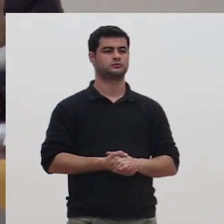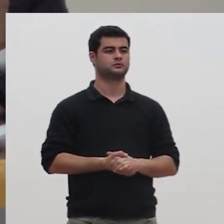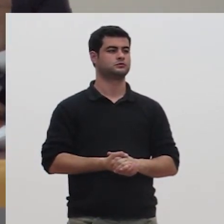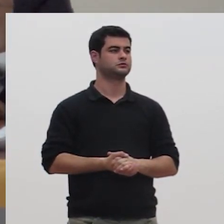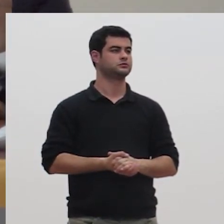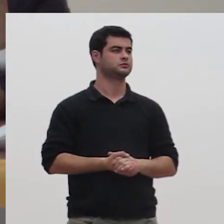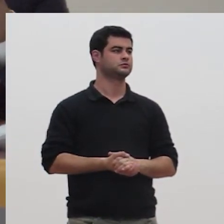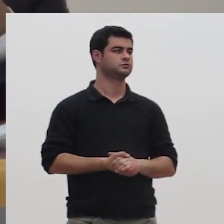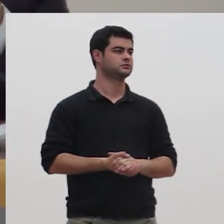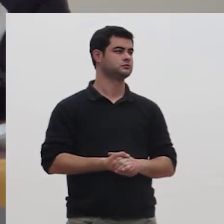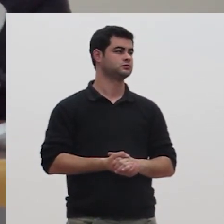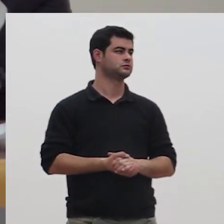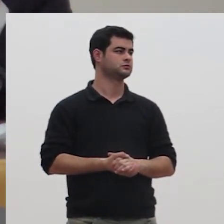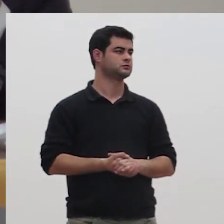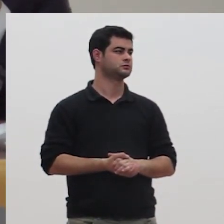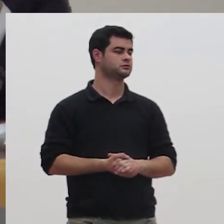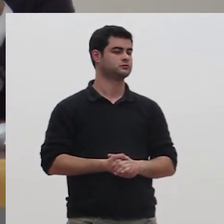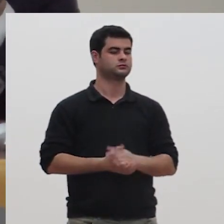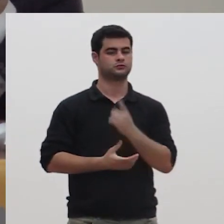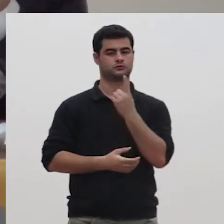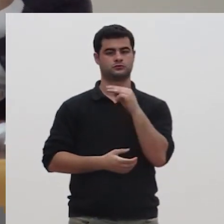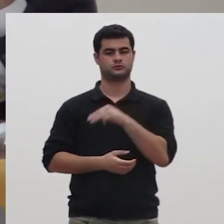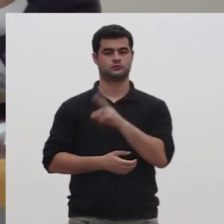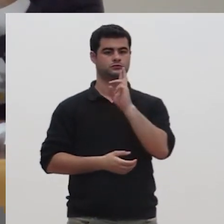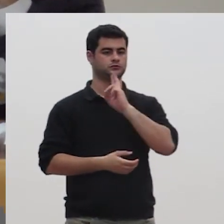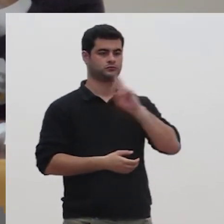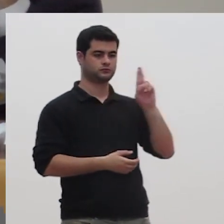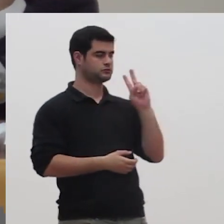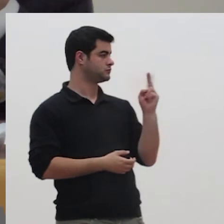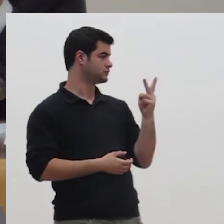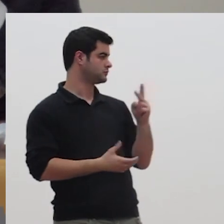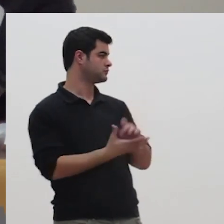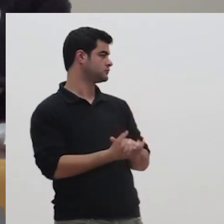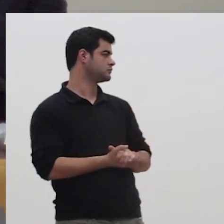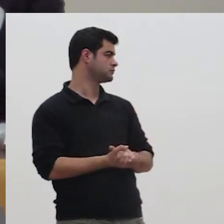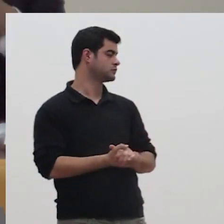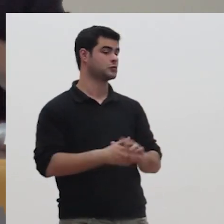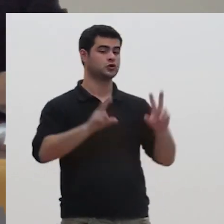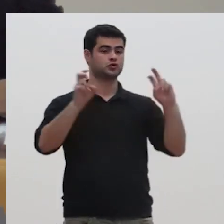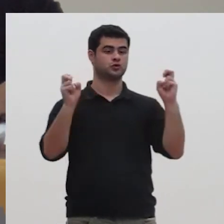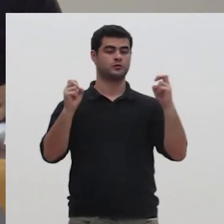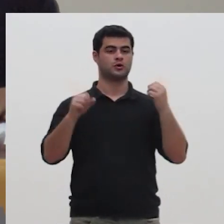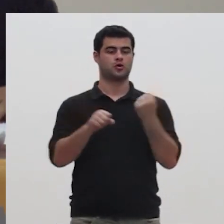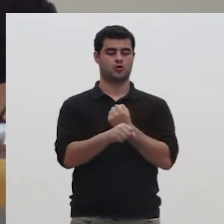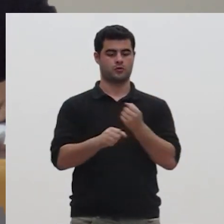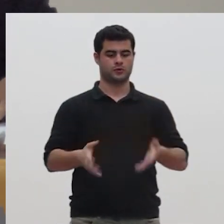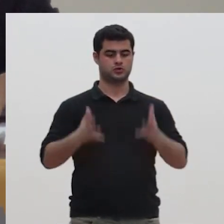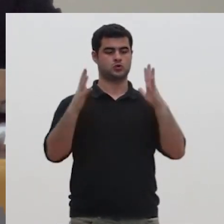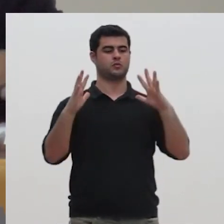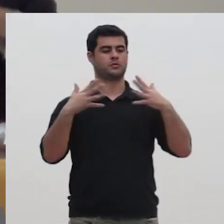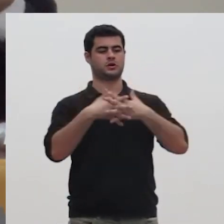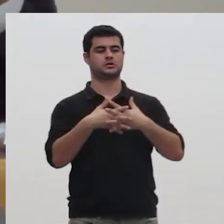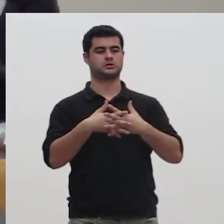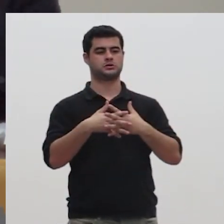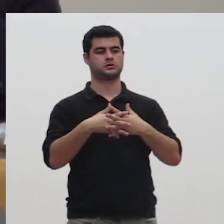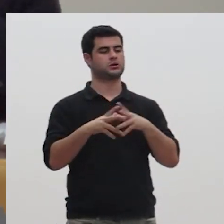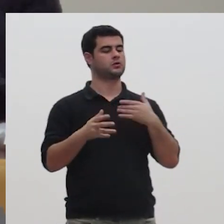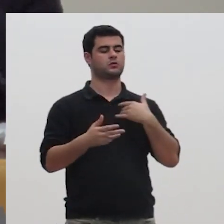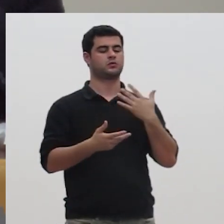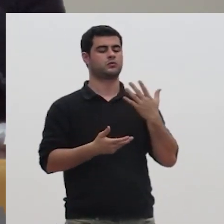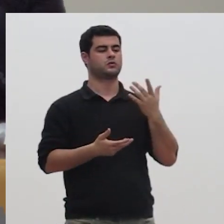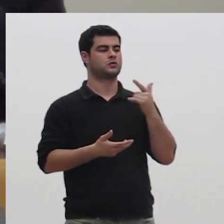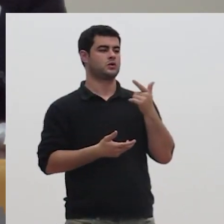Um minuto para a réplica. Bom, a questão das obras mais complexas, maiores, é que não tem absolutamente